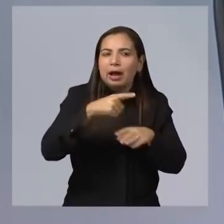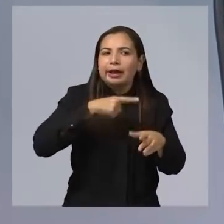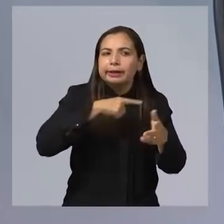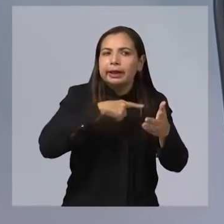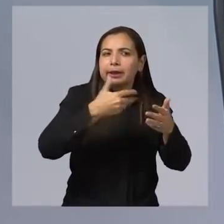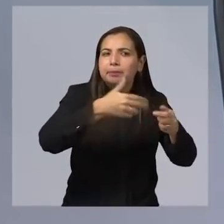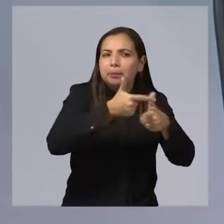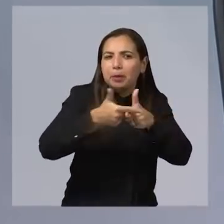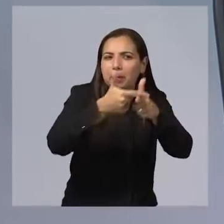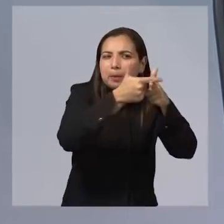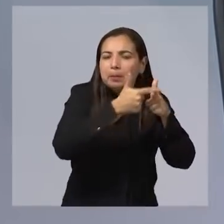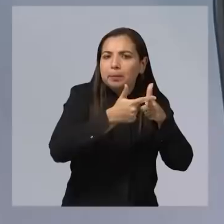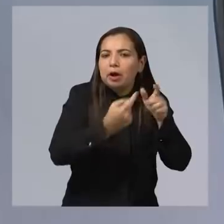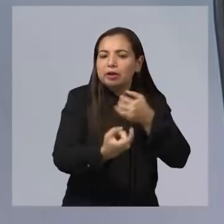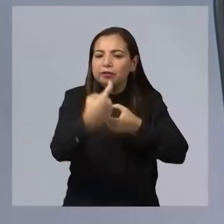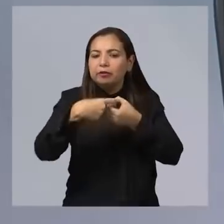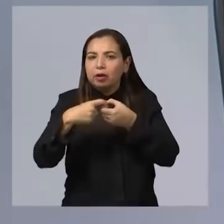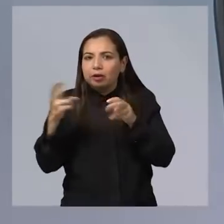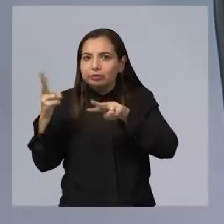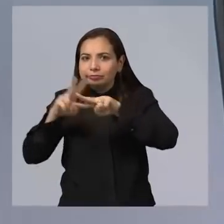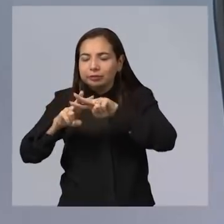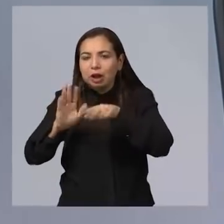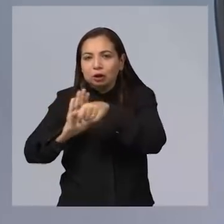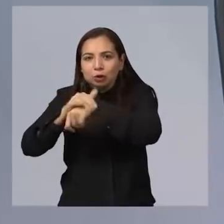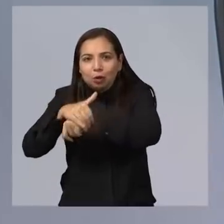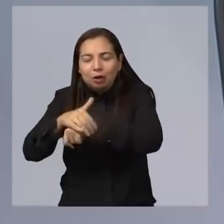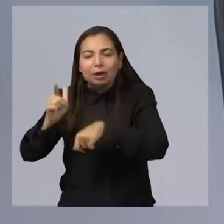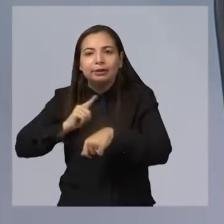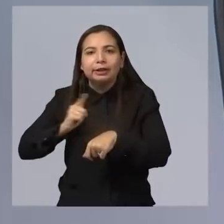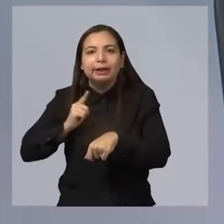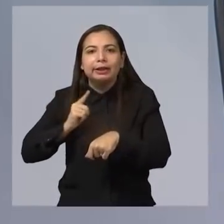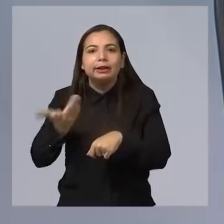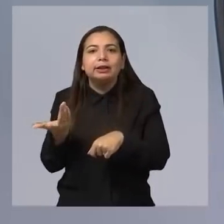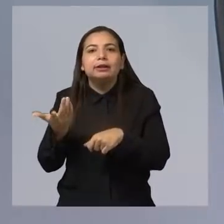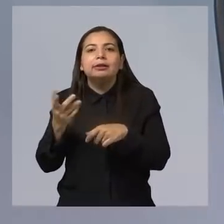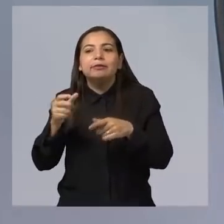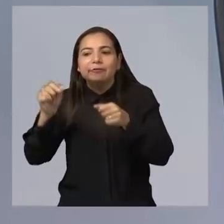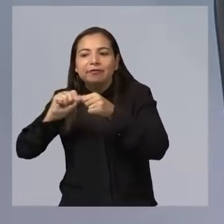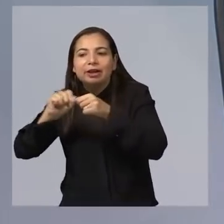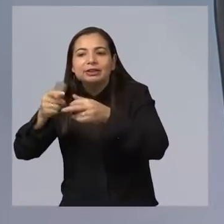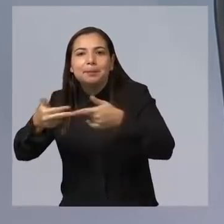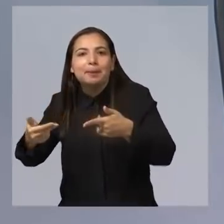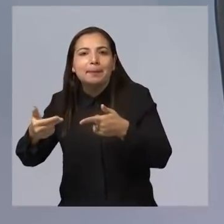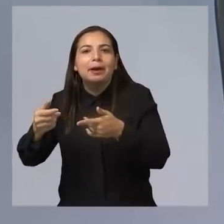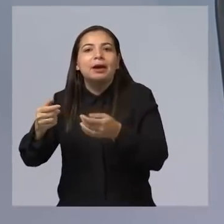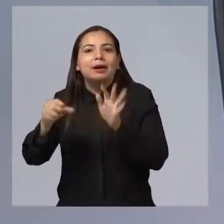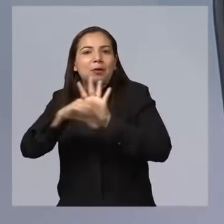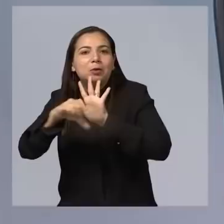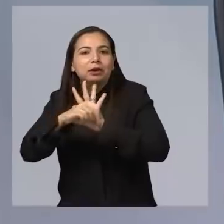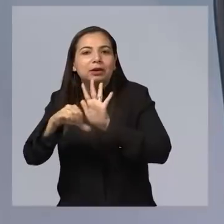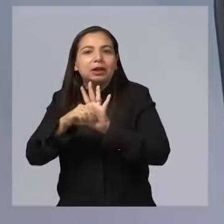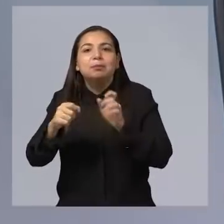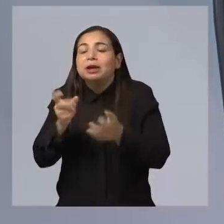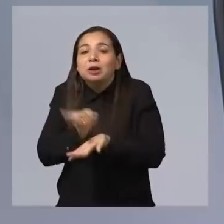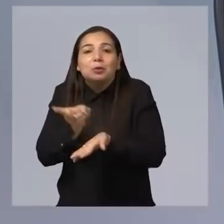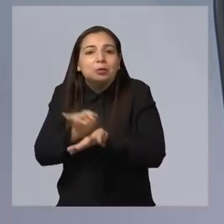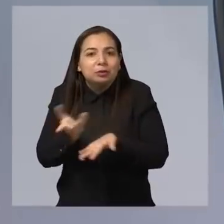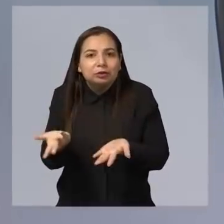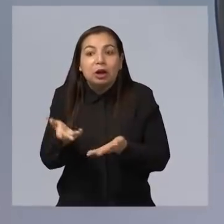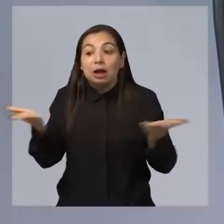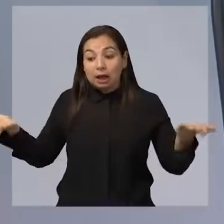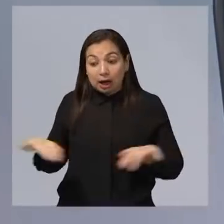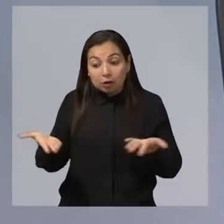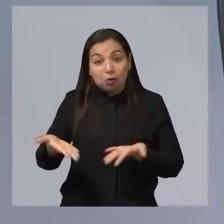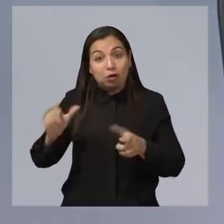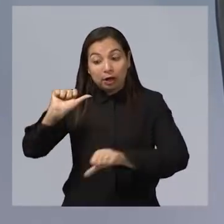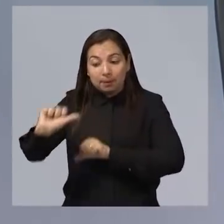ele teve uma real oportunidade, e sabe, se ele pisar na bola lá, ele vai voltar e não vai ter outra oportunidade tão cedo. Então com isso a gente deu uma real oportunidade, que